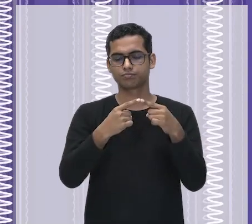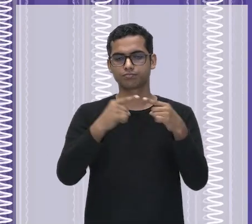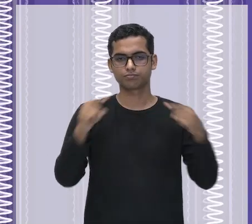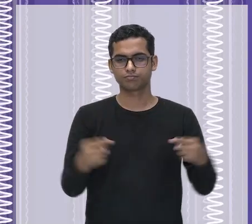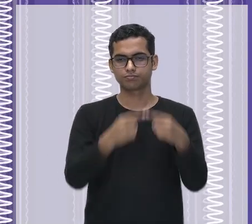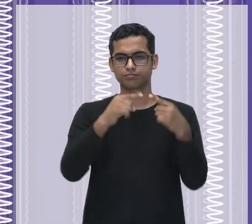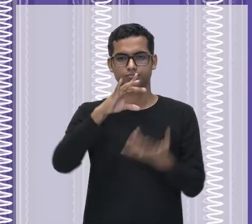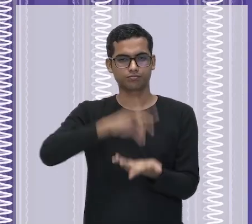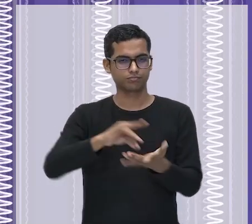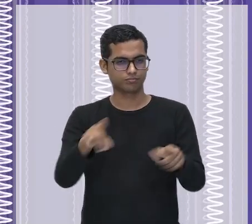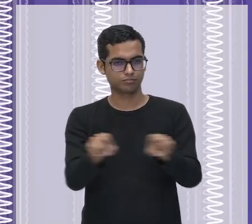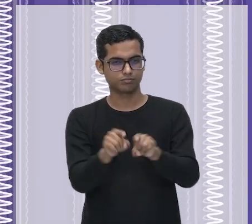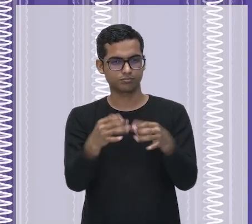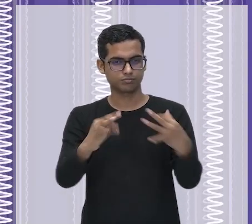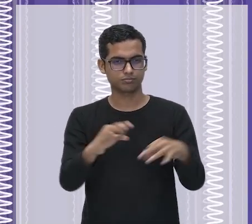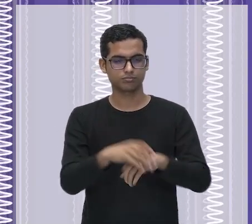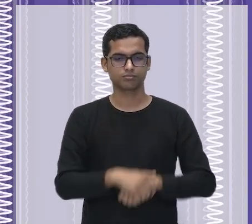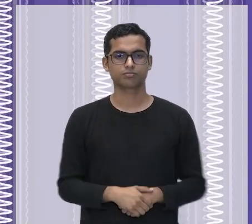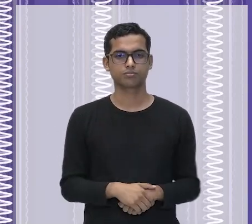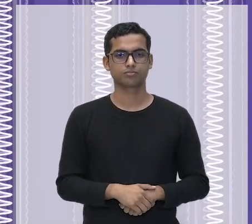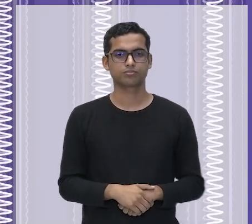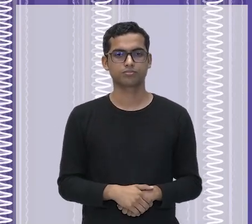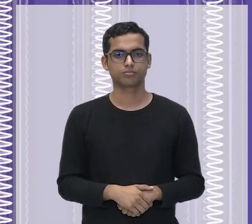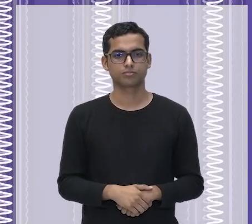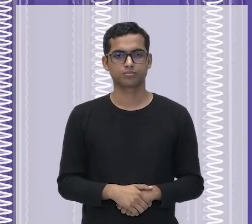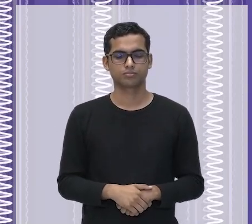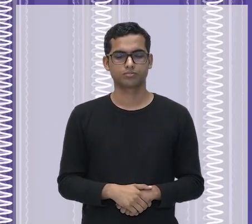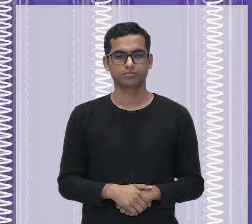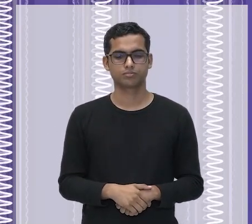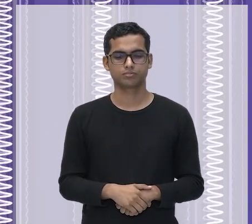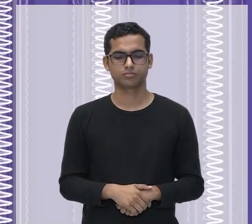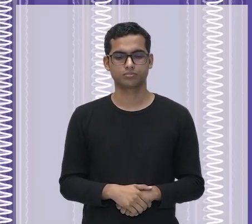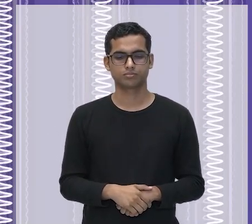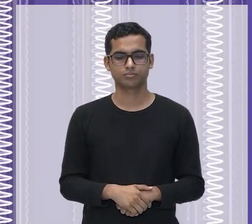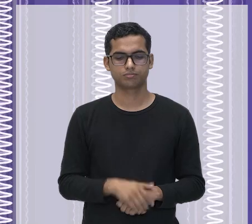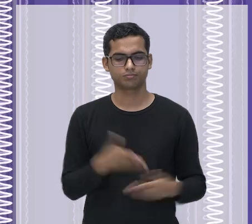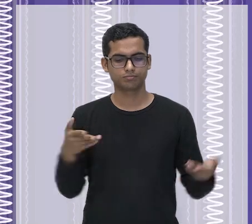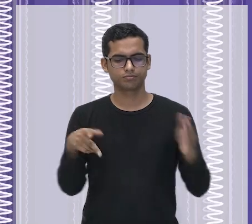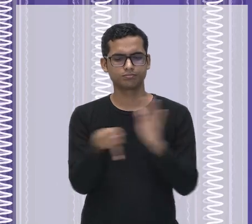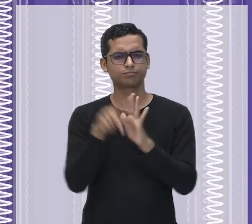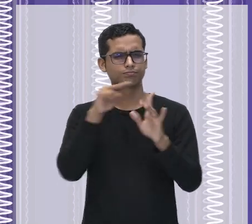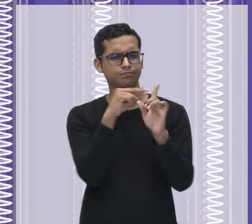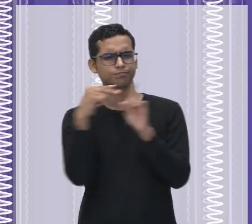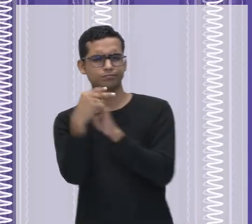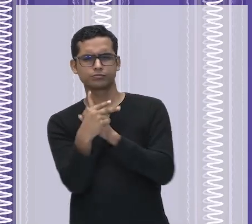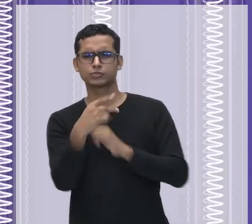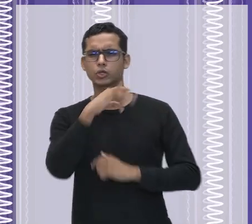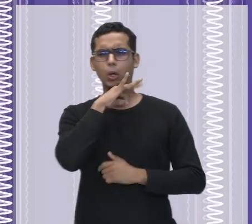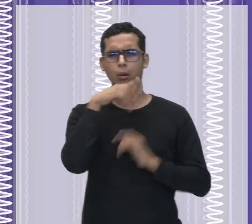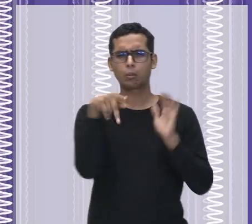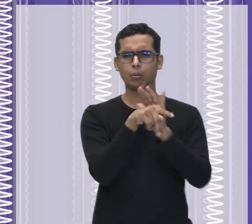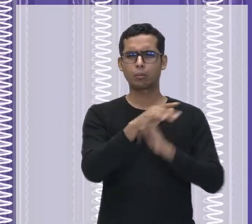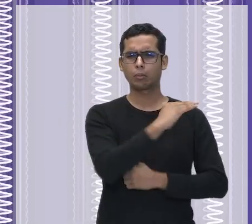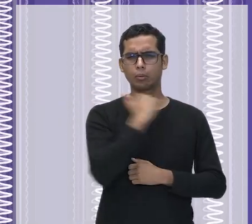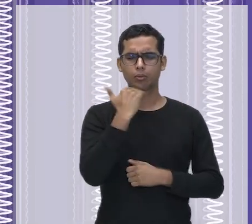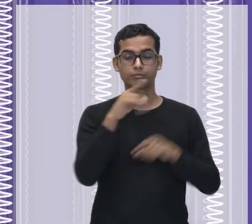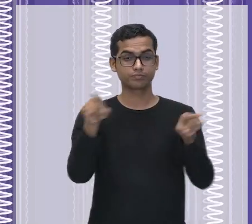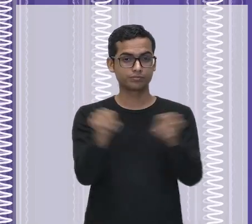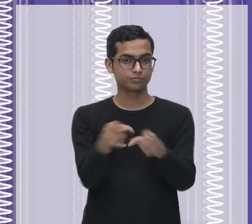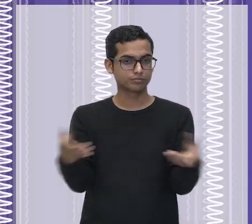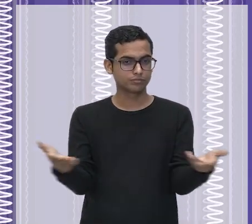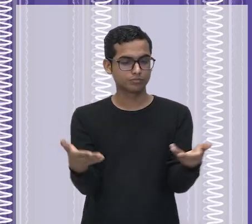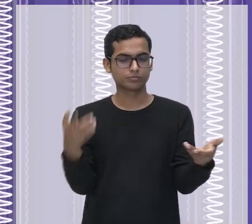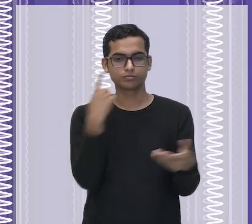acredita. E para que a gente não fique com uma visão muito negativa da morte também, vamos